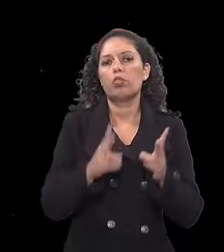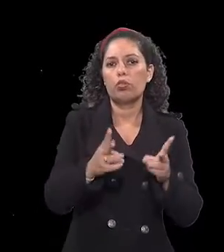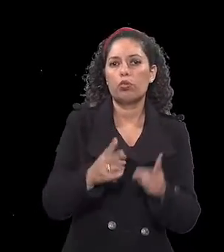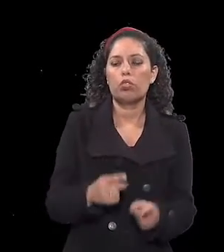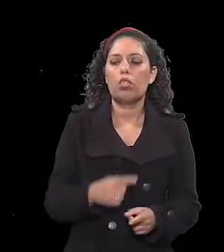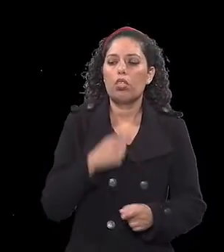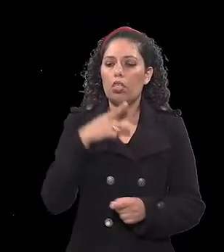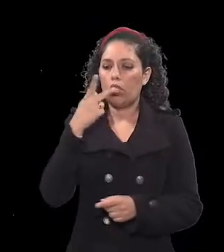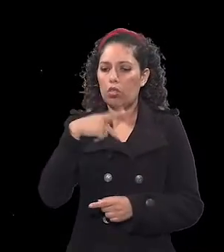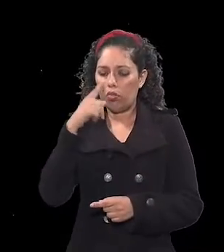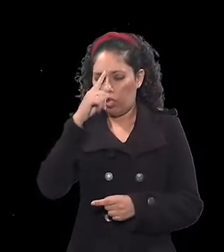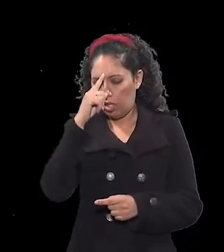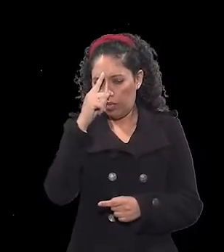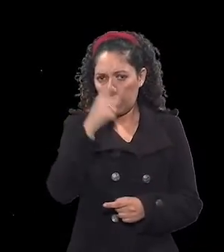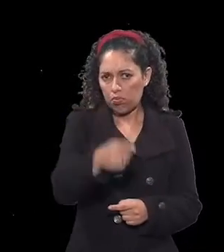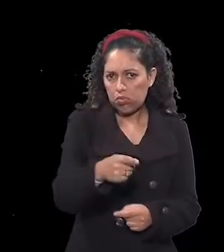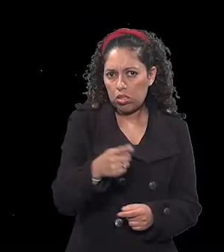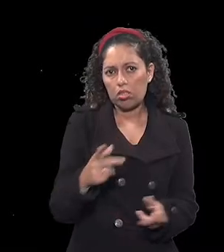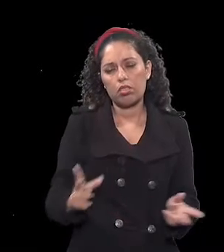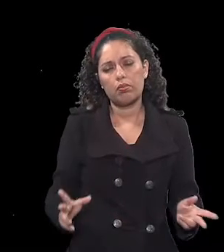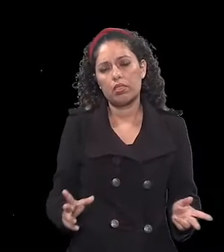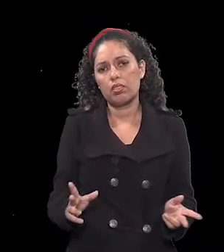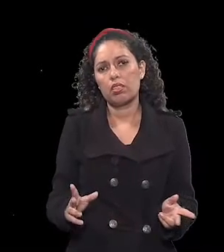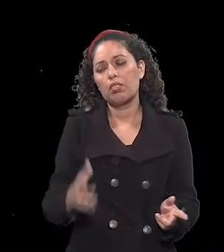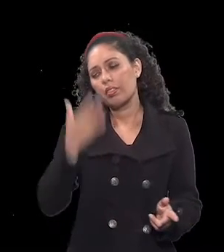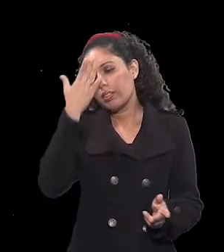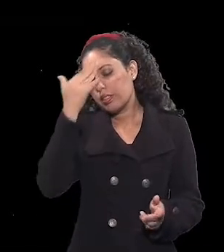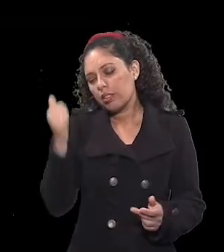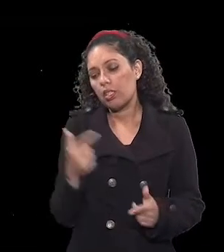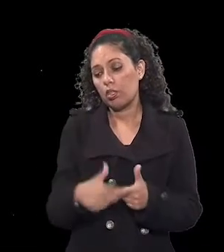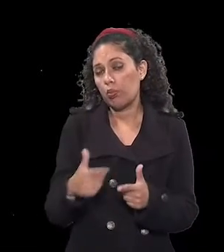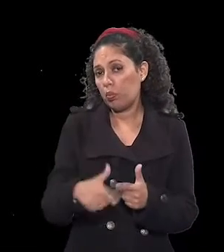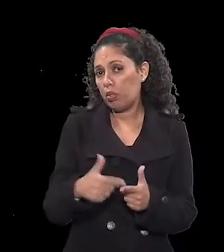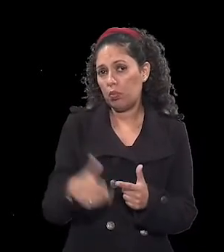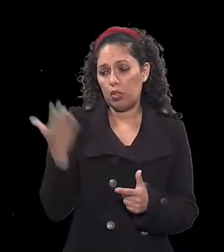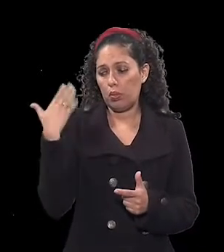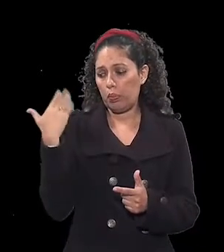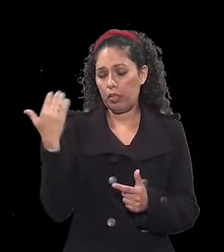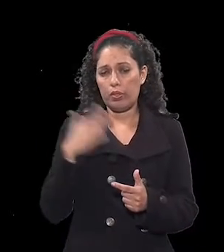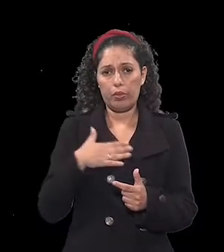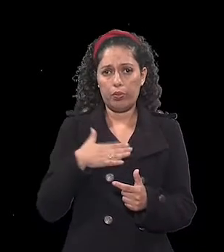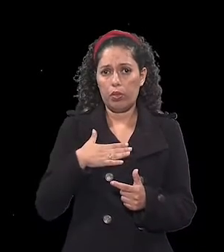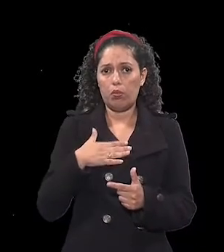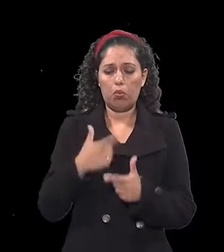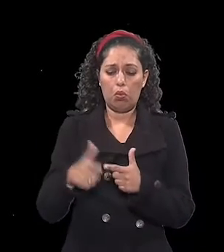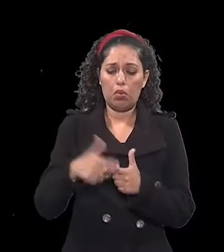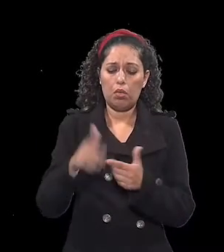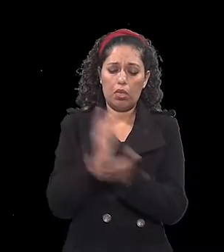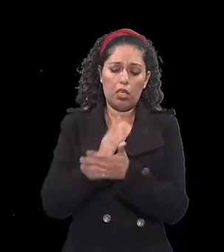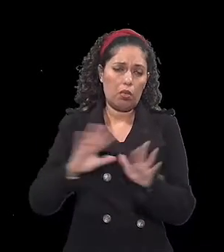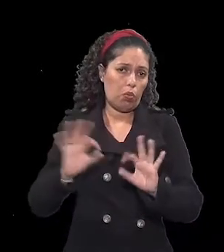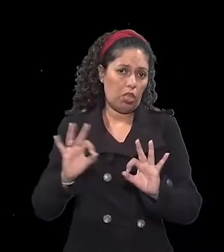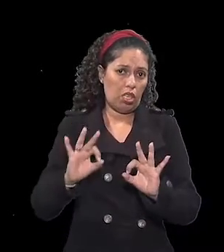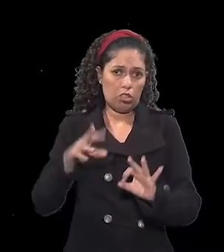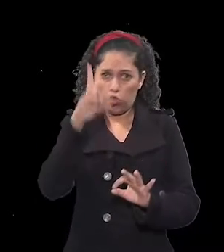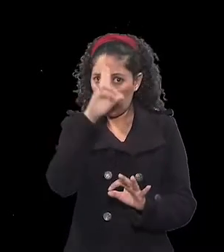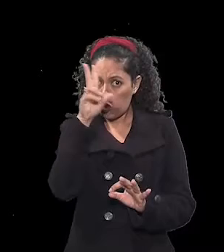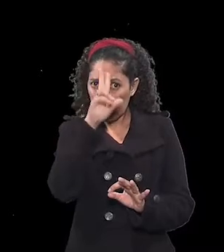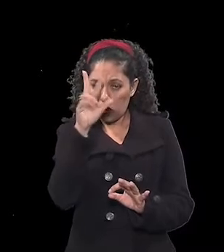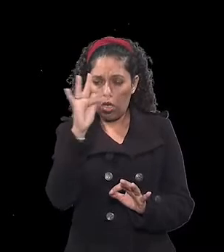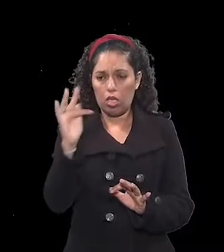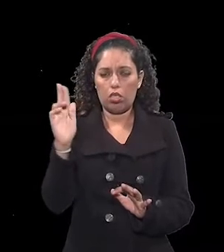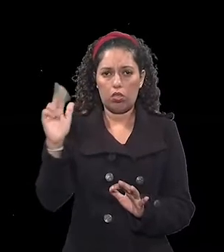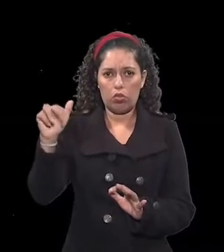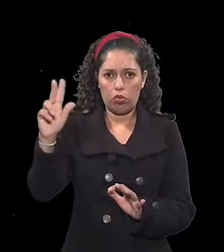chegar e fazer o apontamento para essa molecada e sei que não resolveu com a minha, que a gente não se aprofundou principalmente nas questões históricas do funk, que para